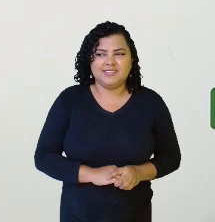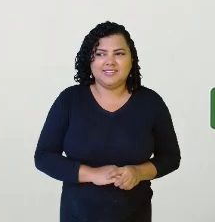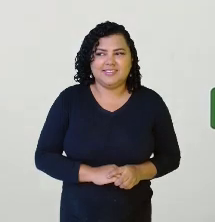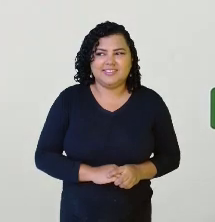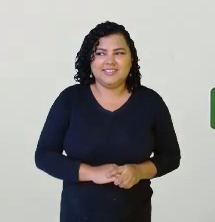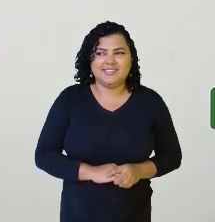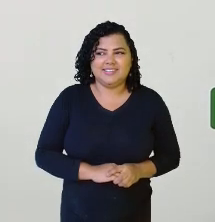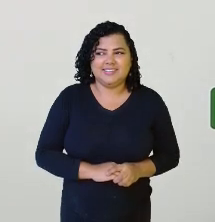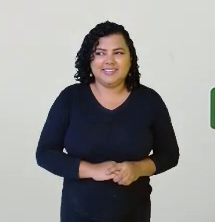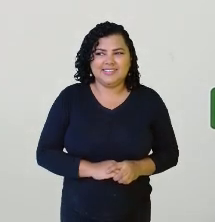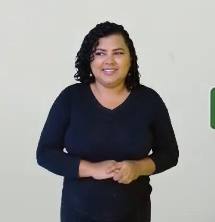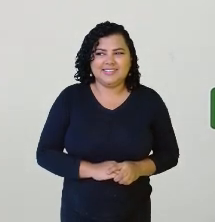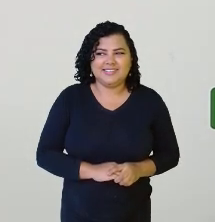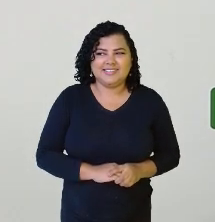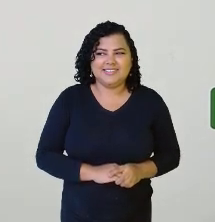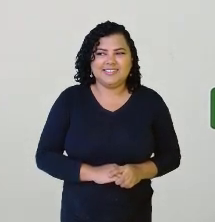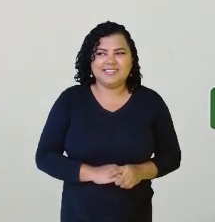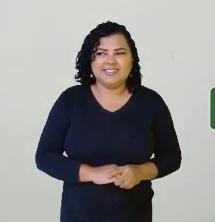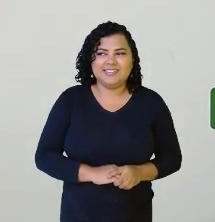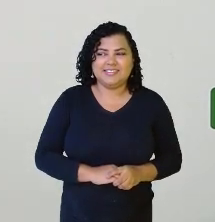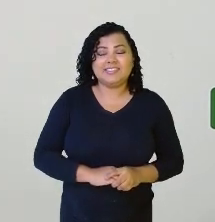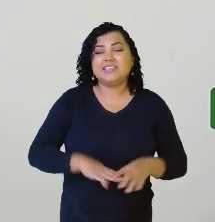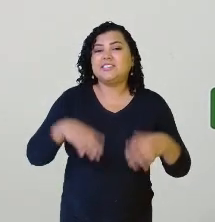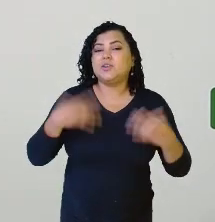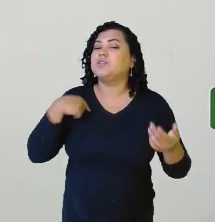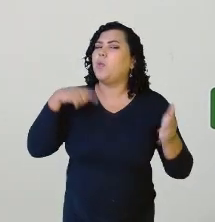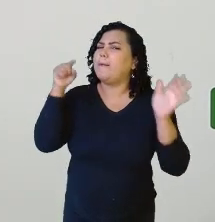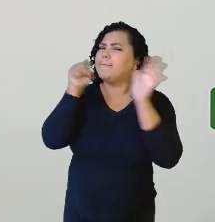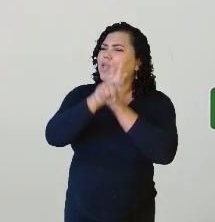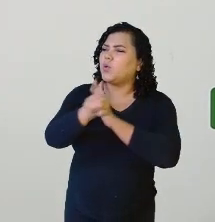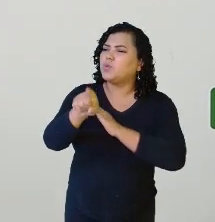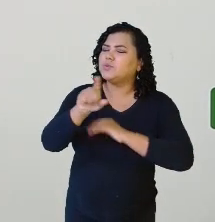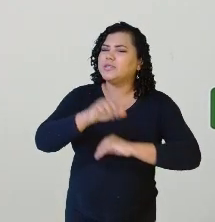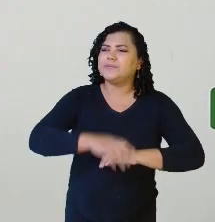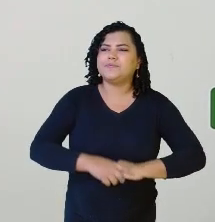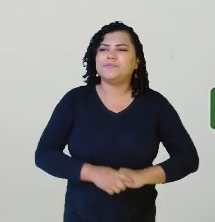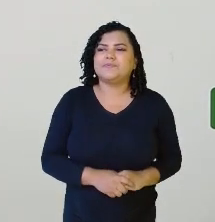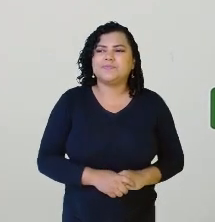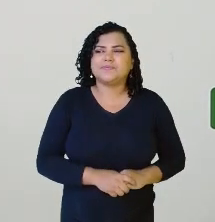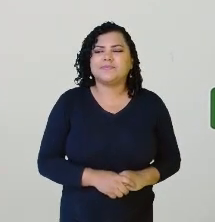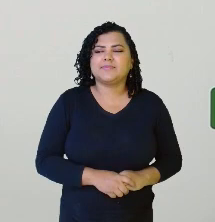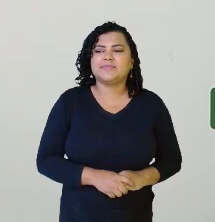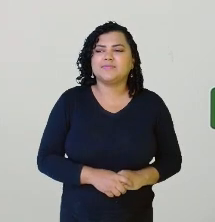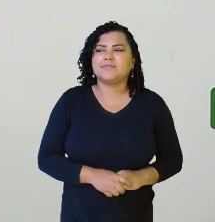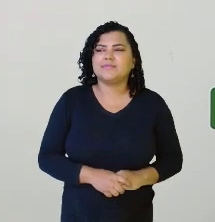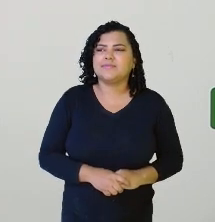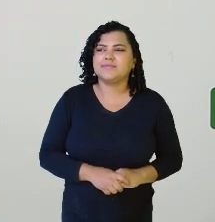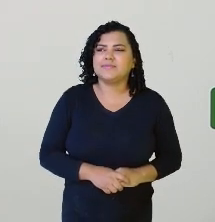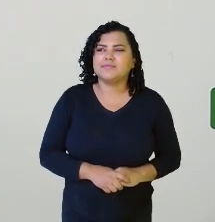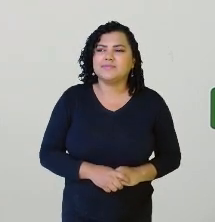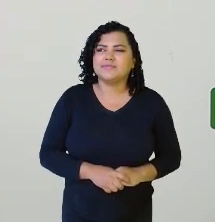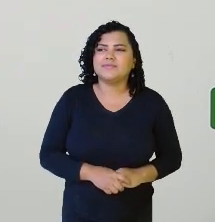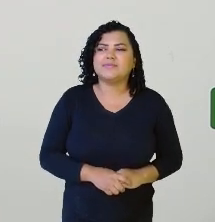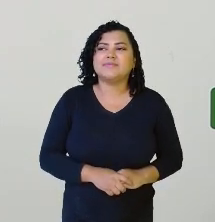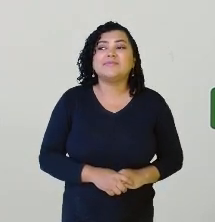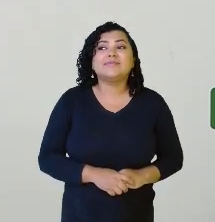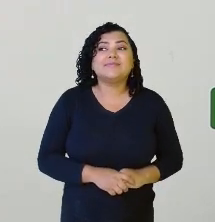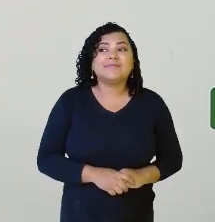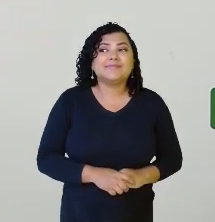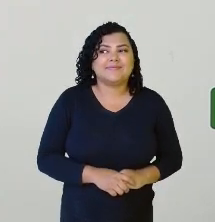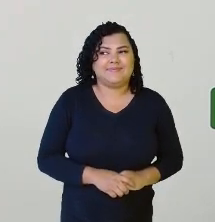Vamos ver o próximo. Isso. Então, tem uma pergunta aqui para fazer para vocês. Não foi a